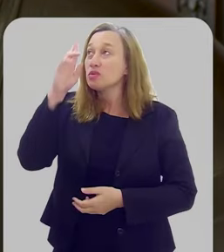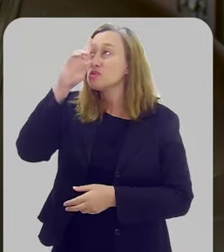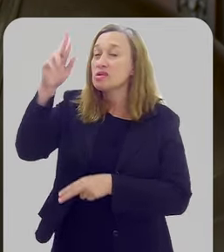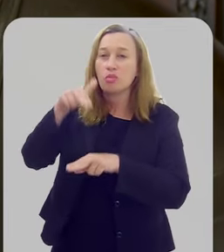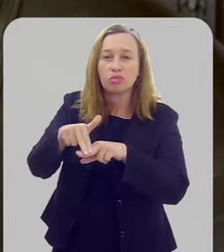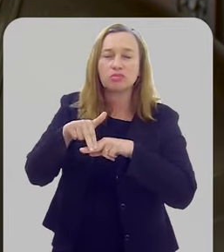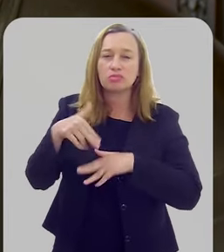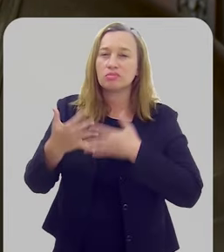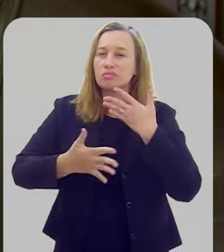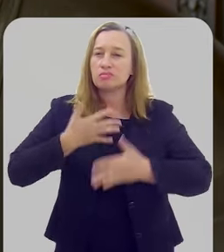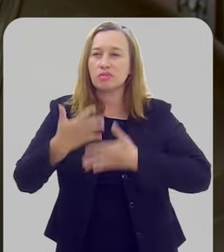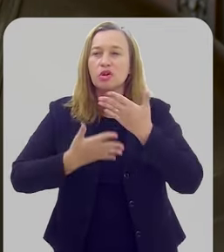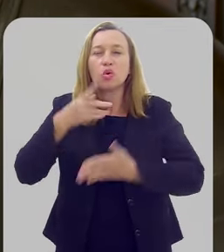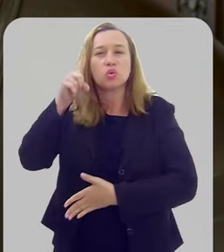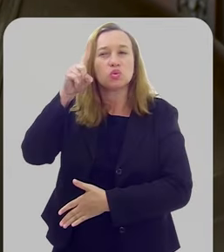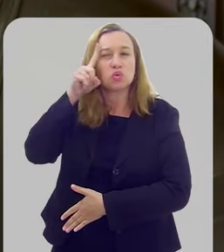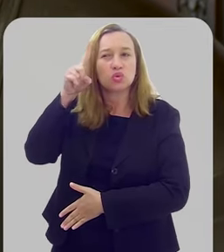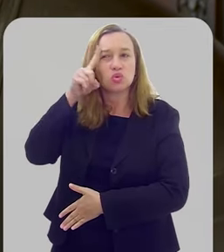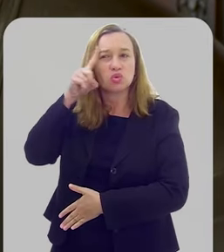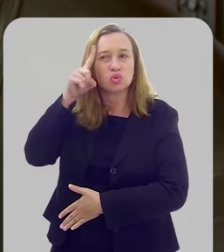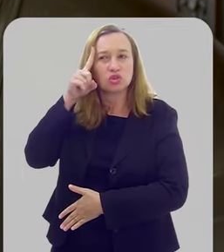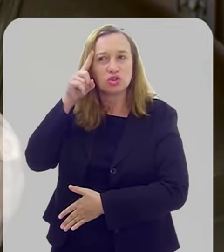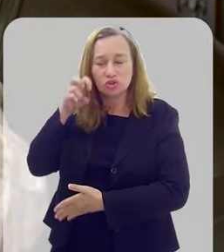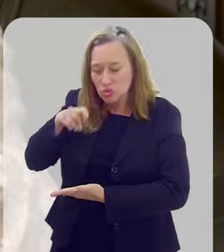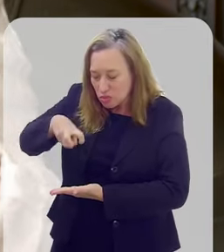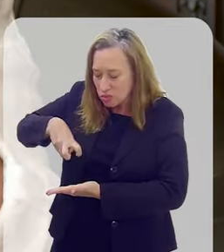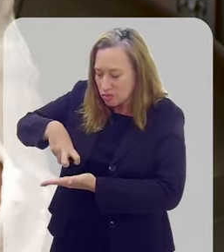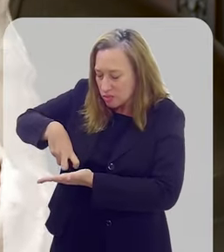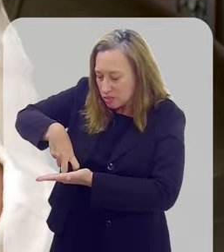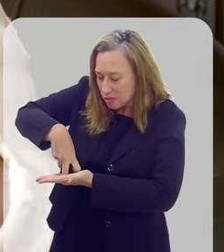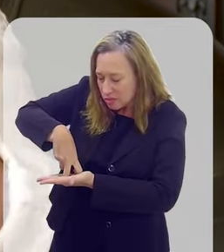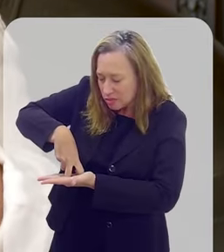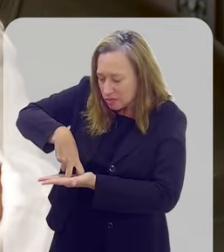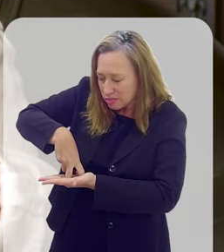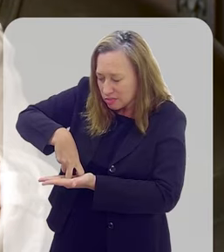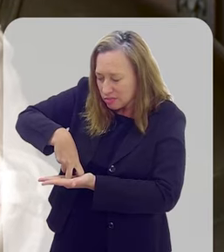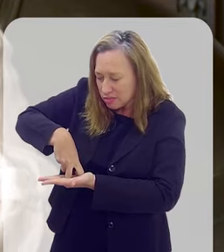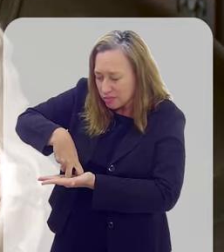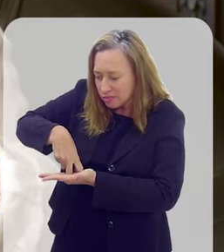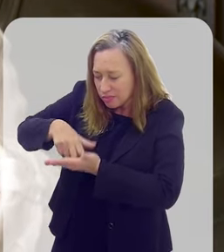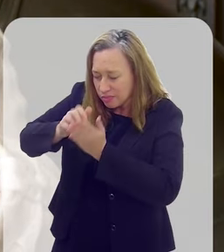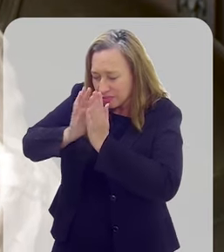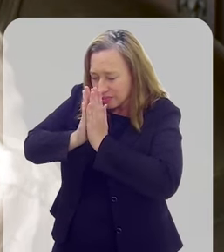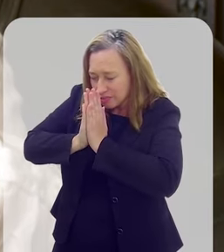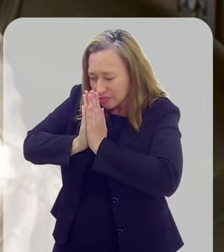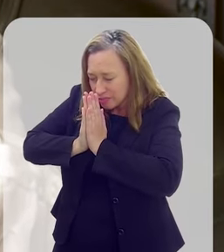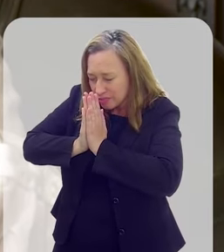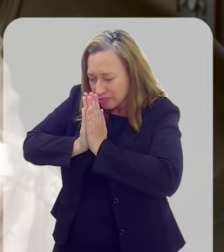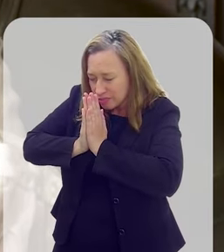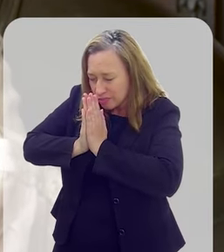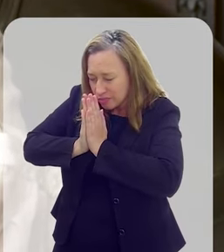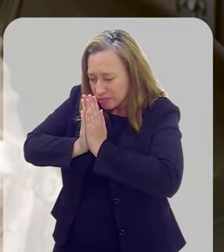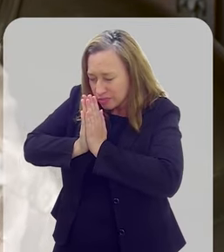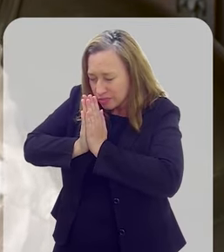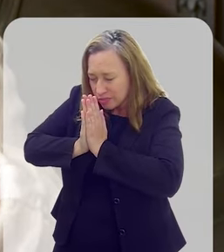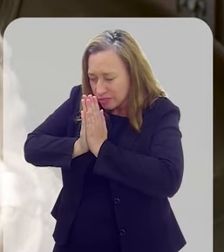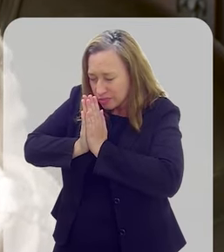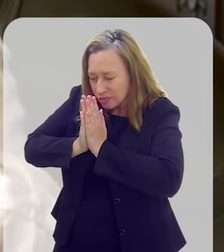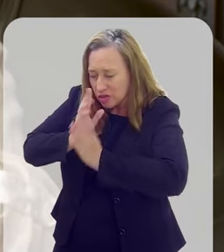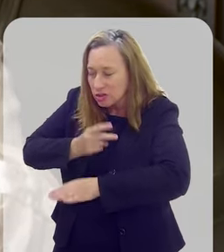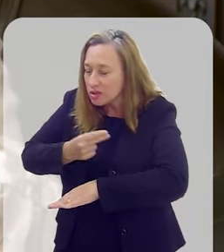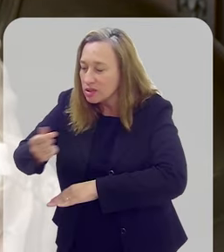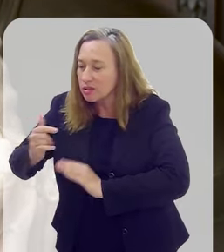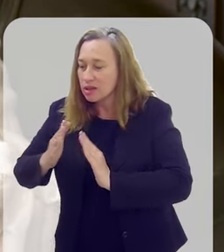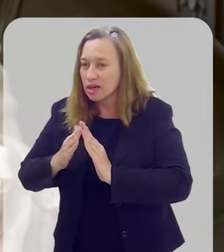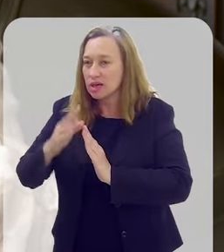ele é o motivo da minha alegria todos os quando eu coloco os pés fora da minha cama para enfrentar mais um